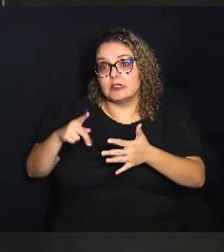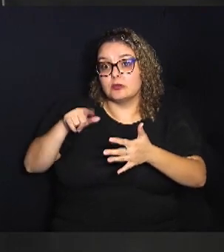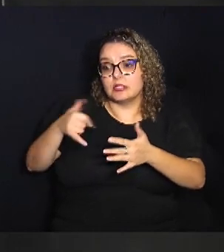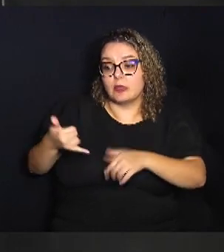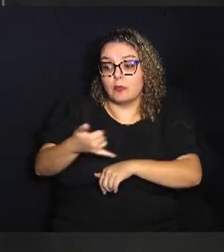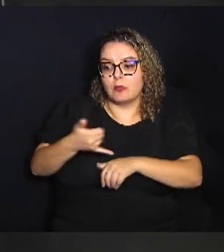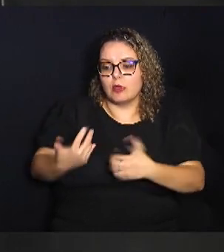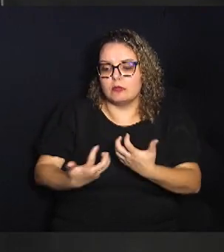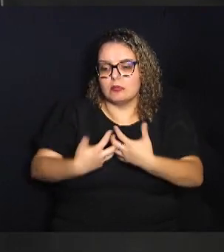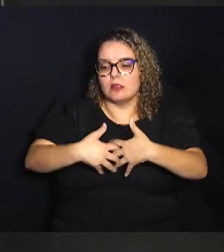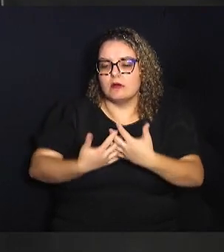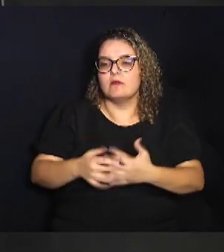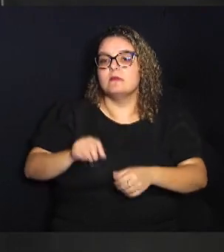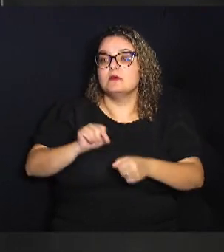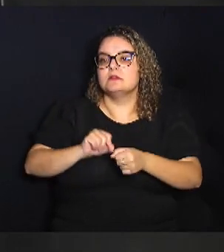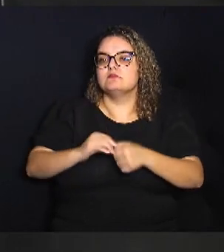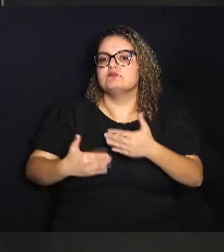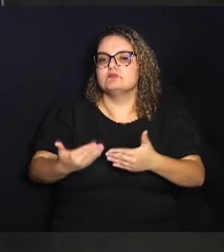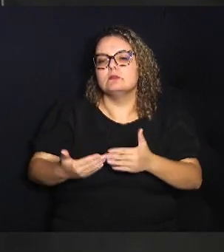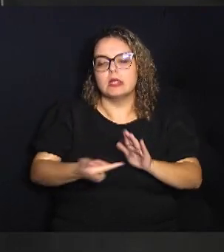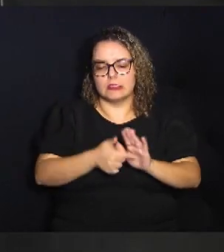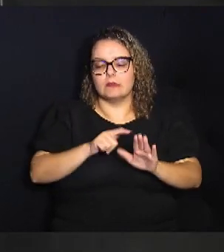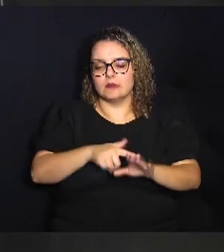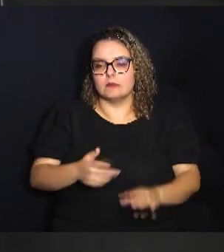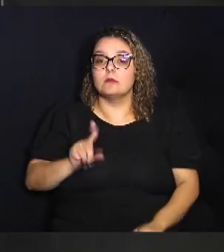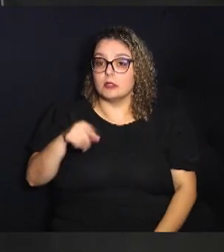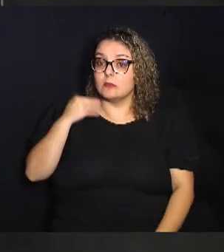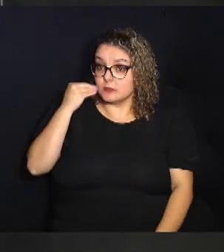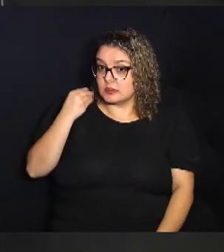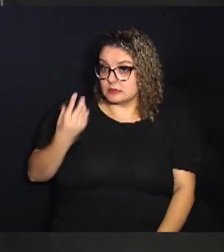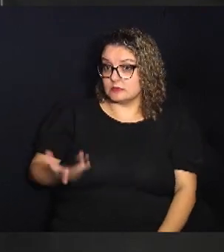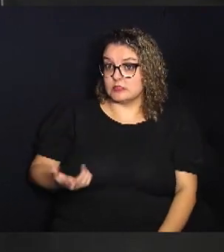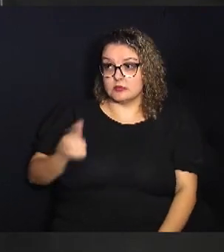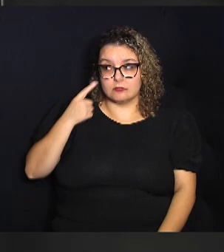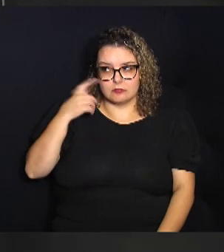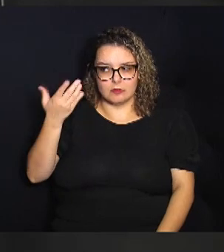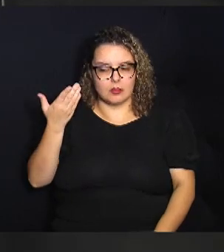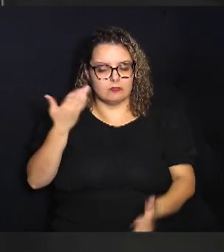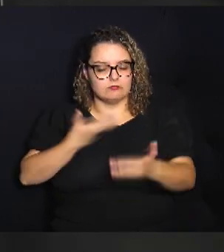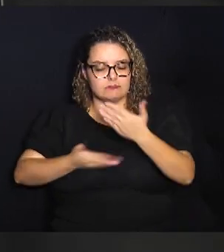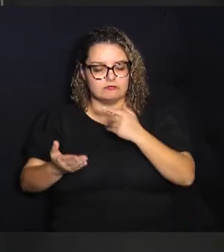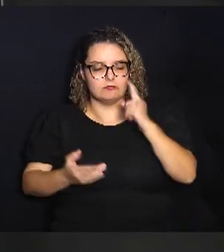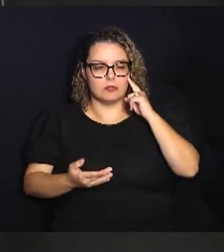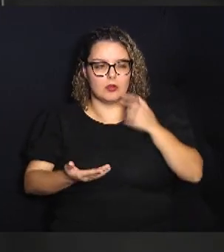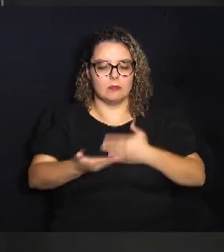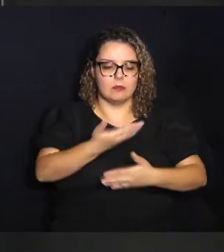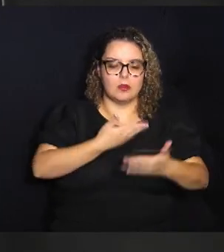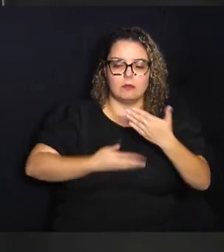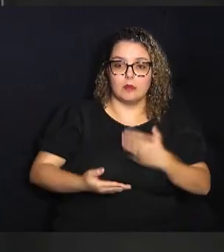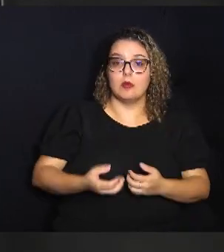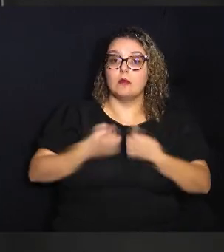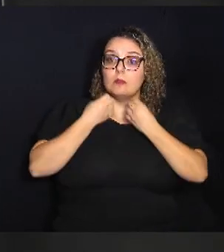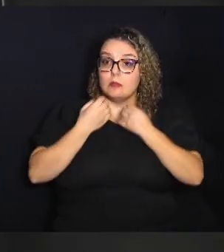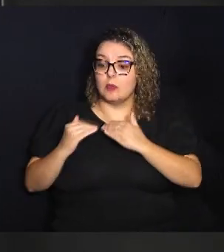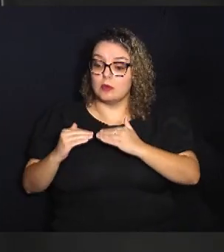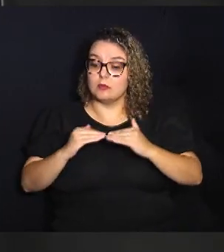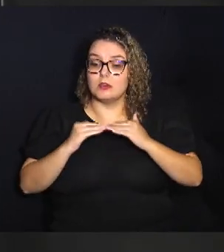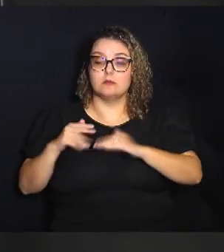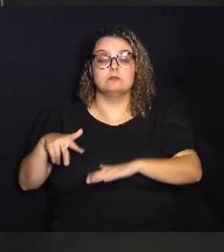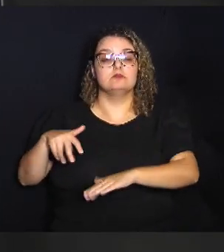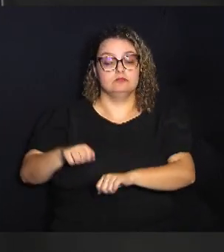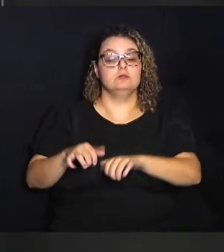Então, foi uma experiência muito boa, uma troca de ideias muito boa, uma sinergia muito boa no